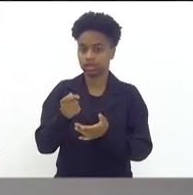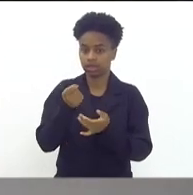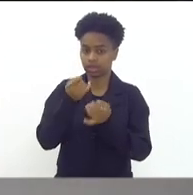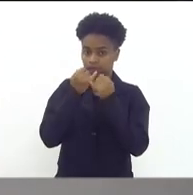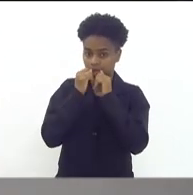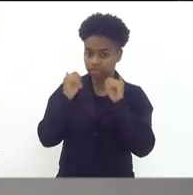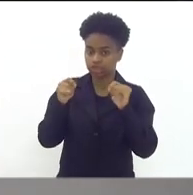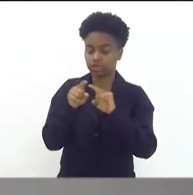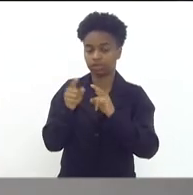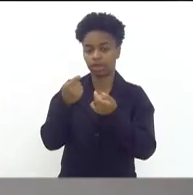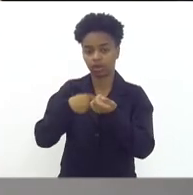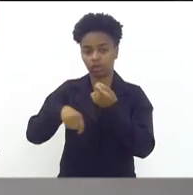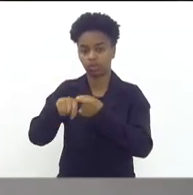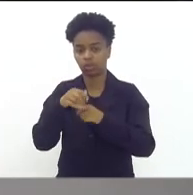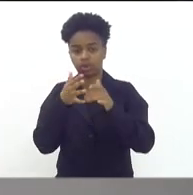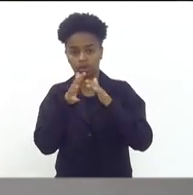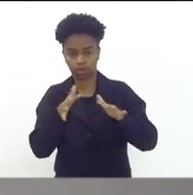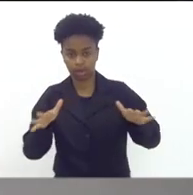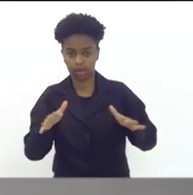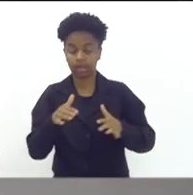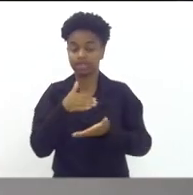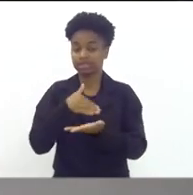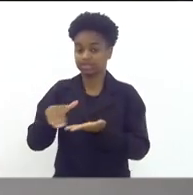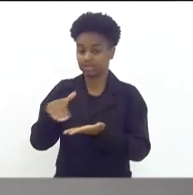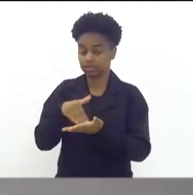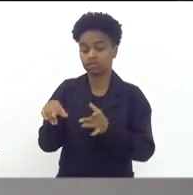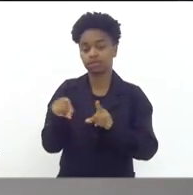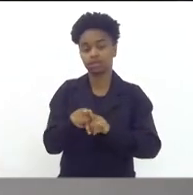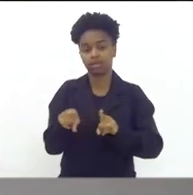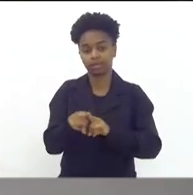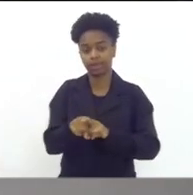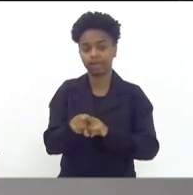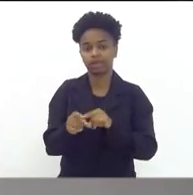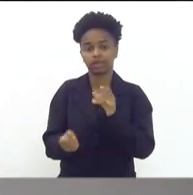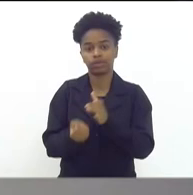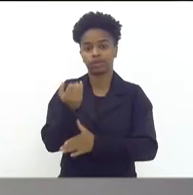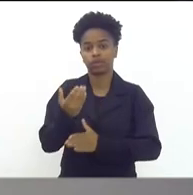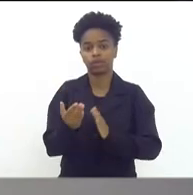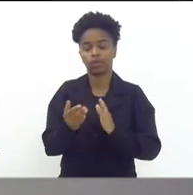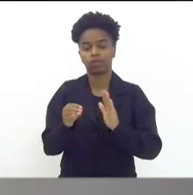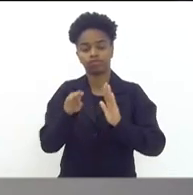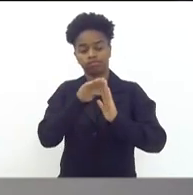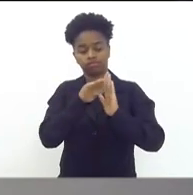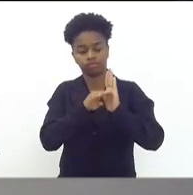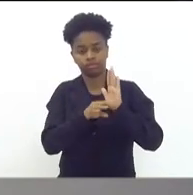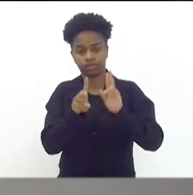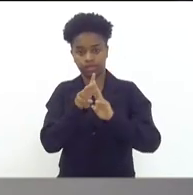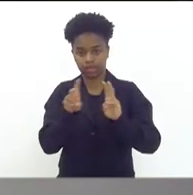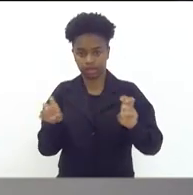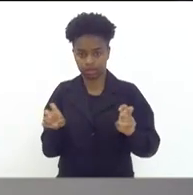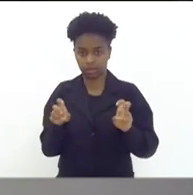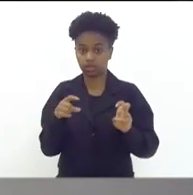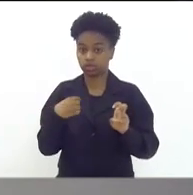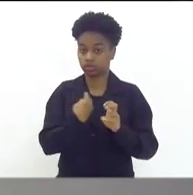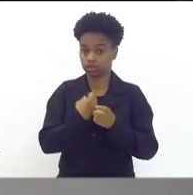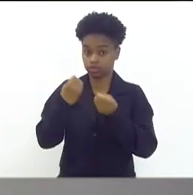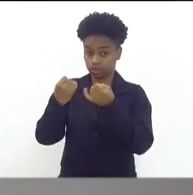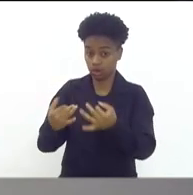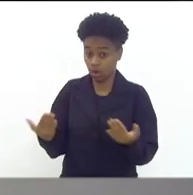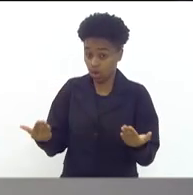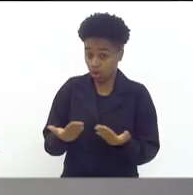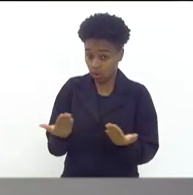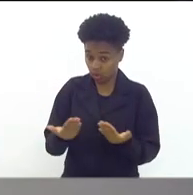mar o secretário o Léo também tá trazendo essa pauta para ele e a gente explicou que a forma hoje